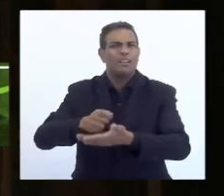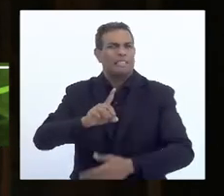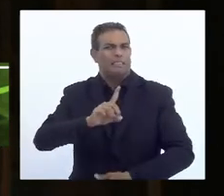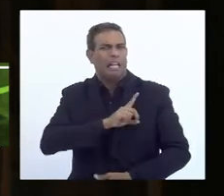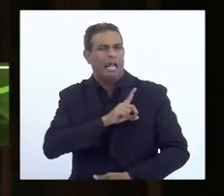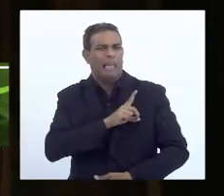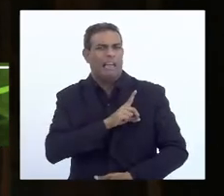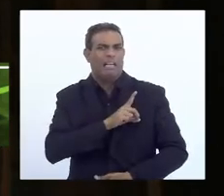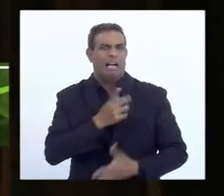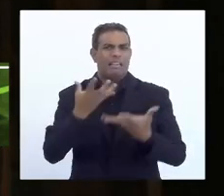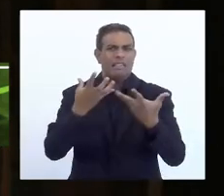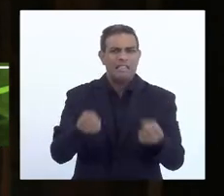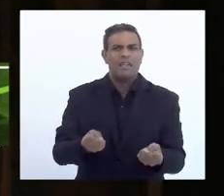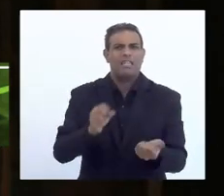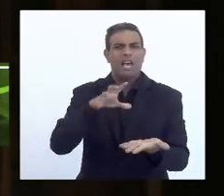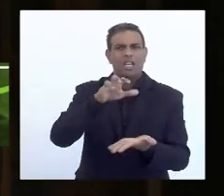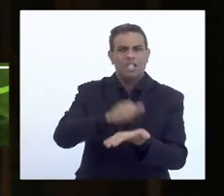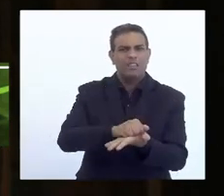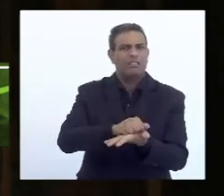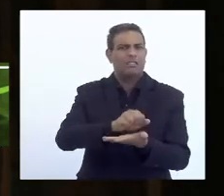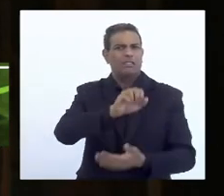delegacia topasse registrar